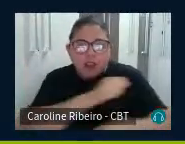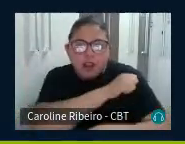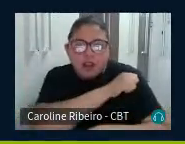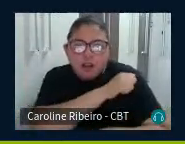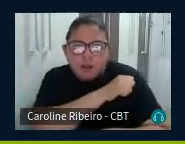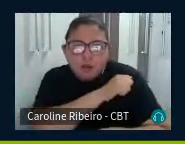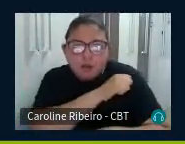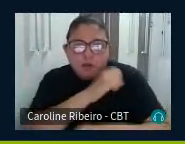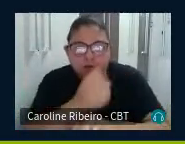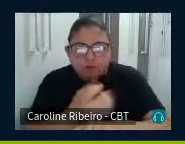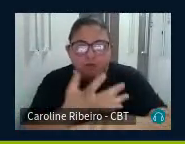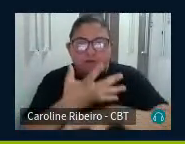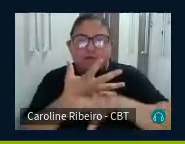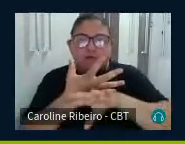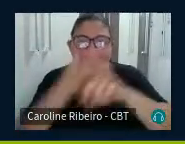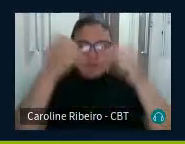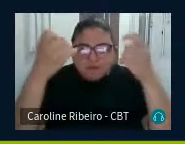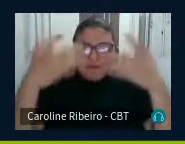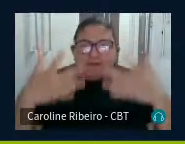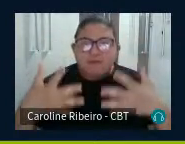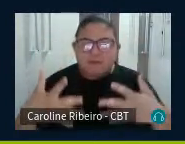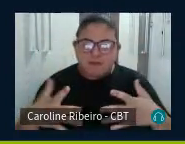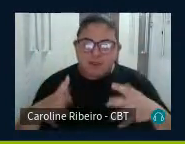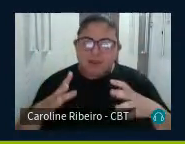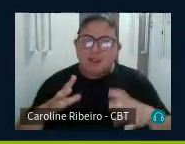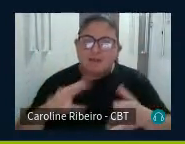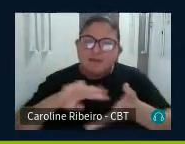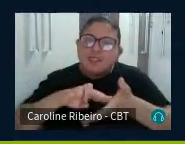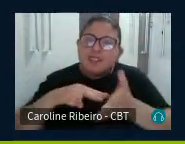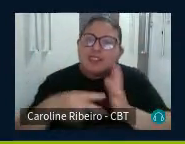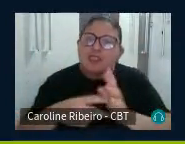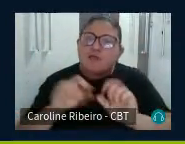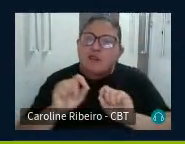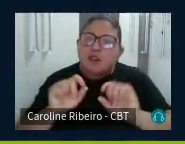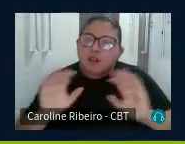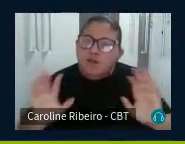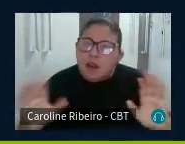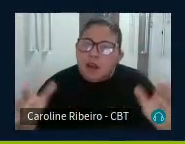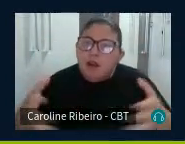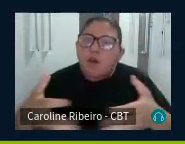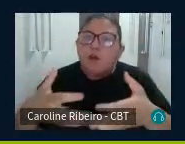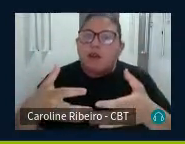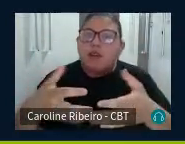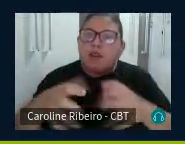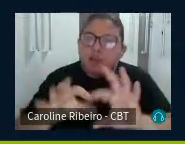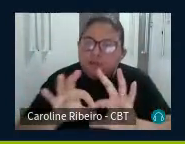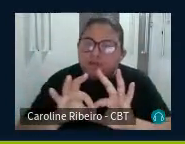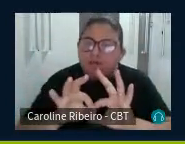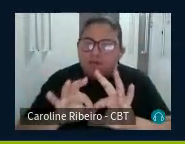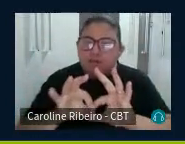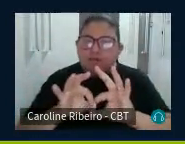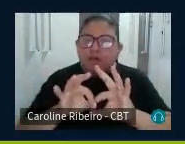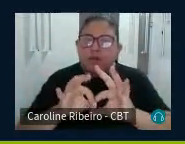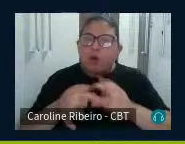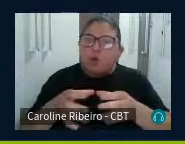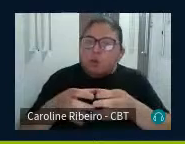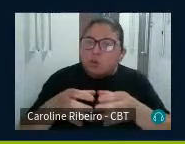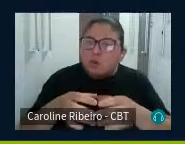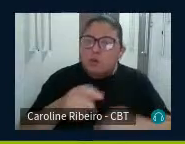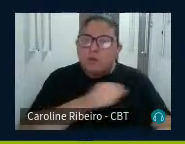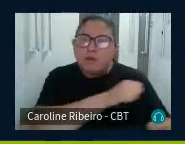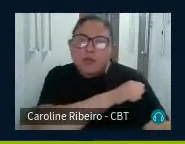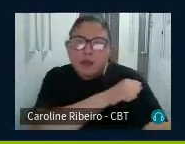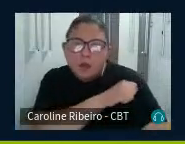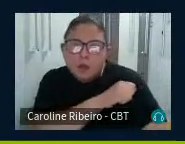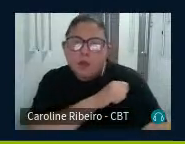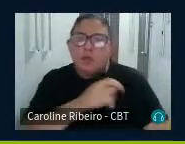foi mostrar para toda a comunidade acadêmica, o corpo discente, o corpo